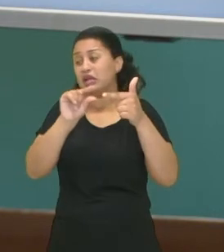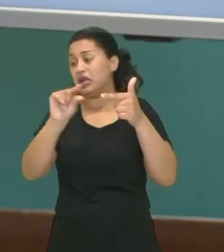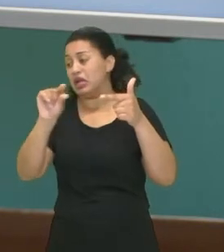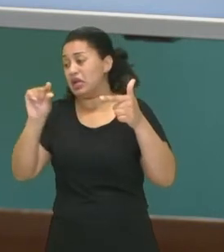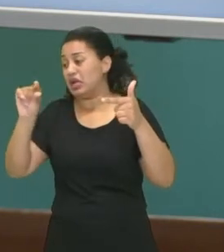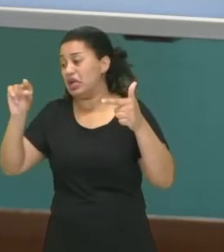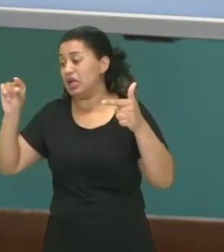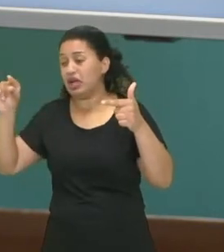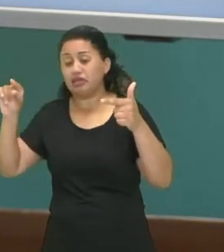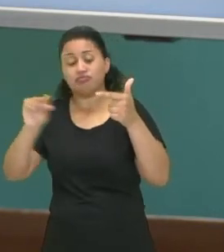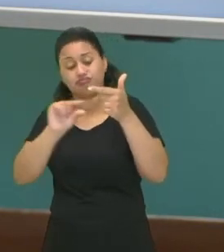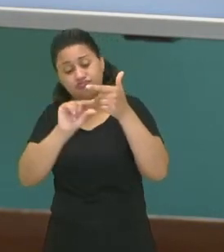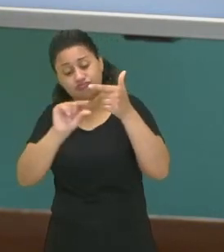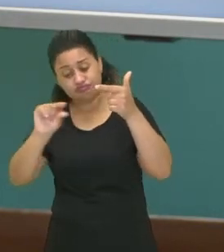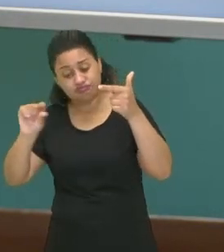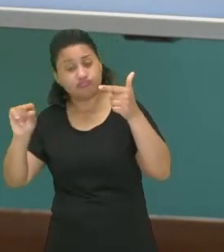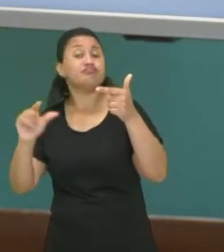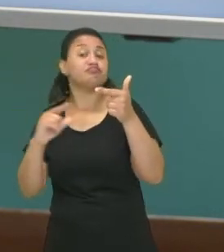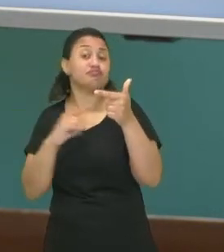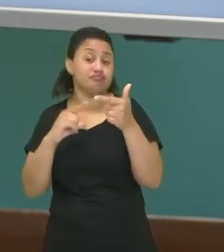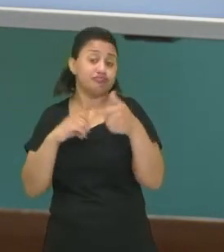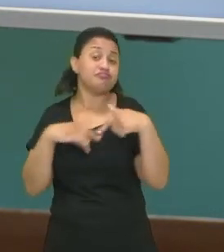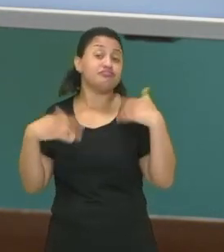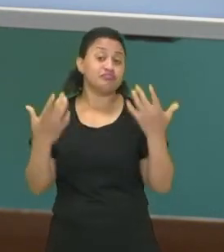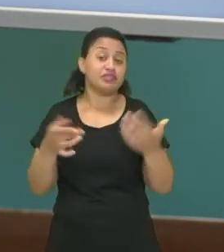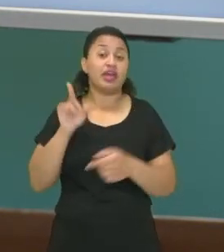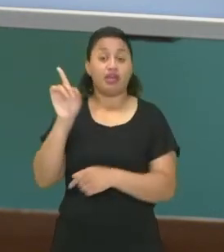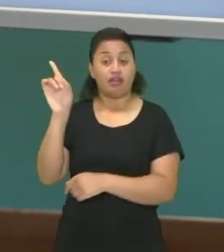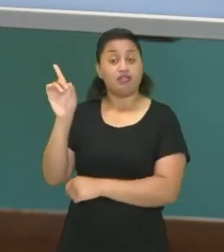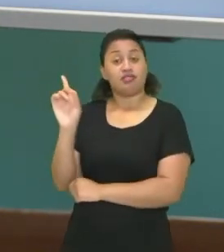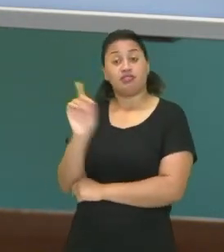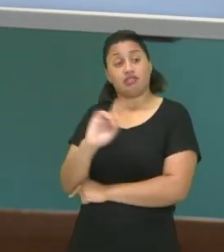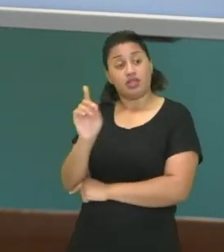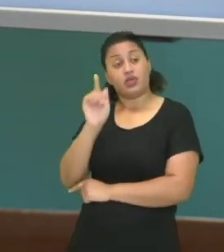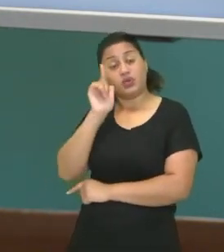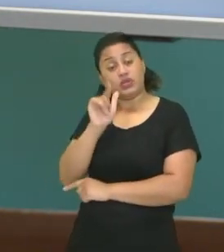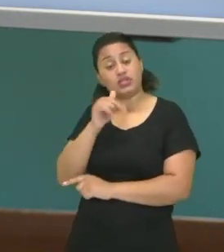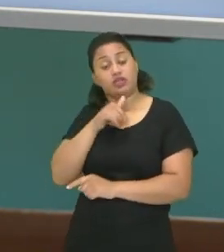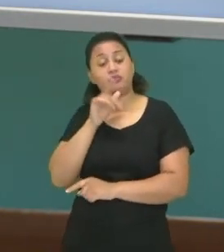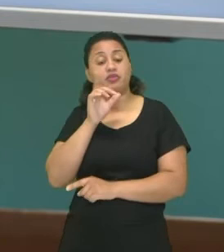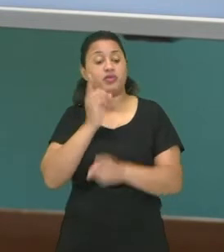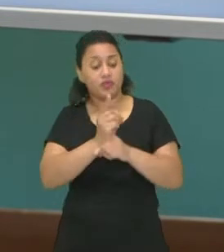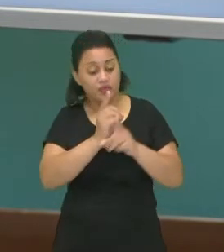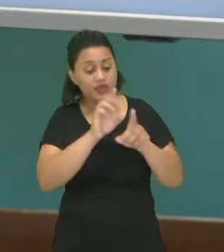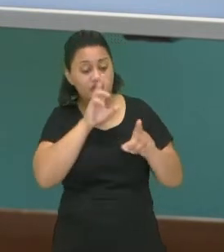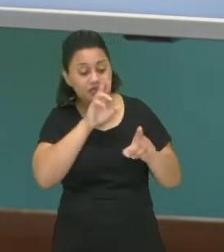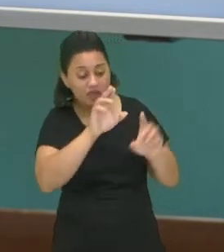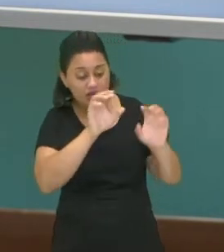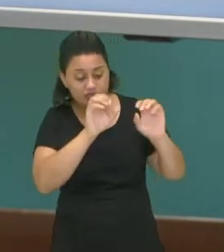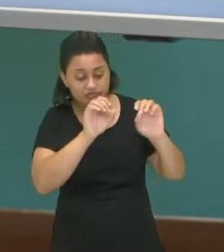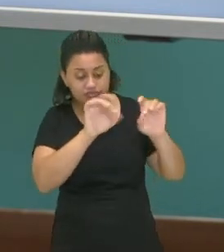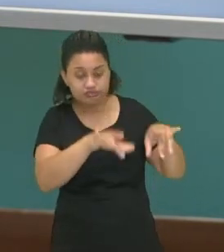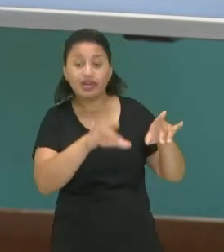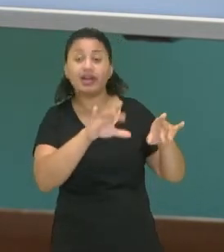várias casinhas decimais, né? Infinitas casinhas. Nesse caso, não. A gente conseguiu chegar no resto zero e a gente tem ali,